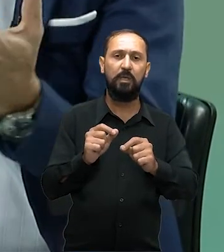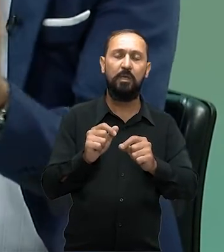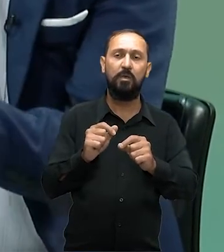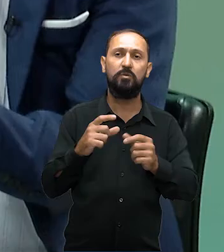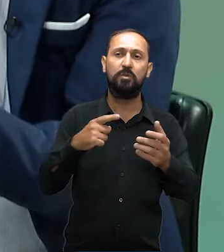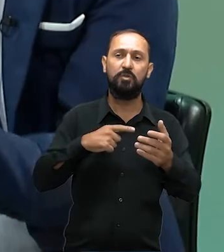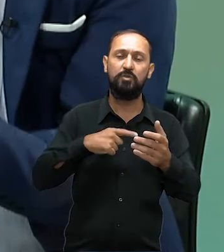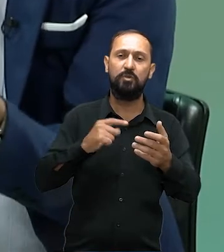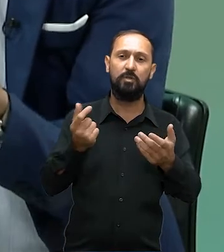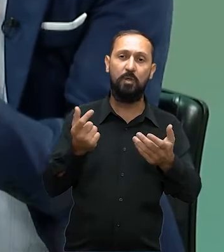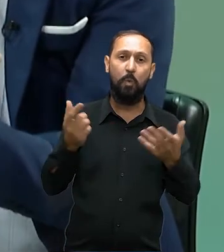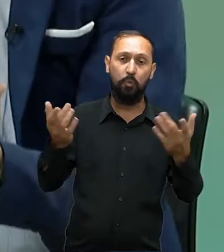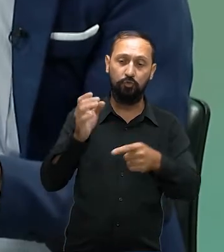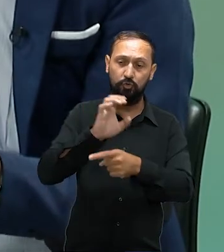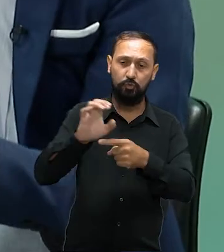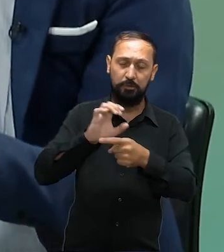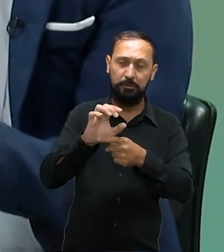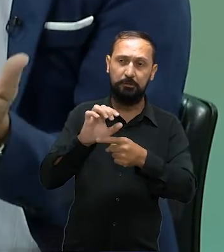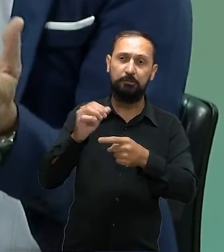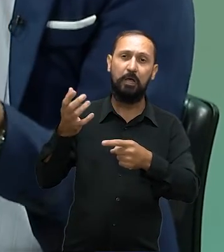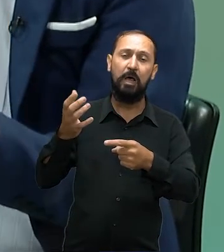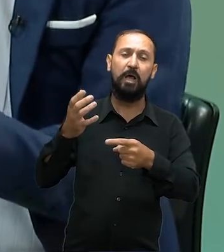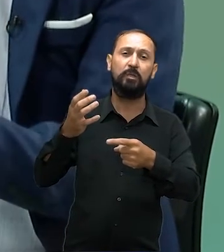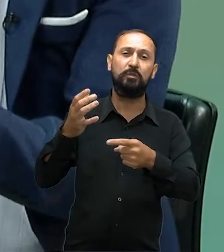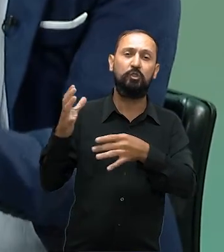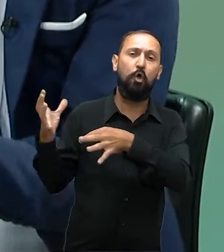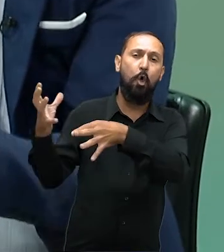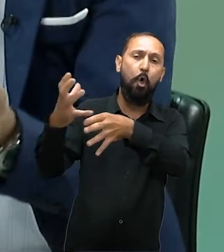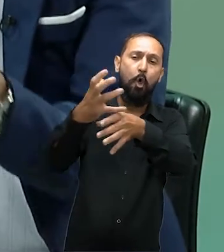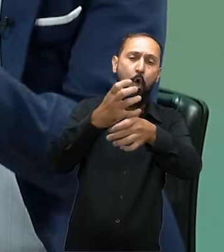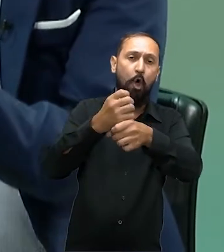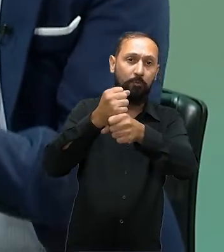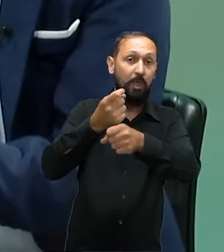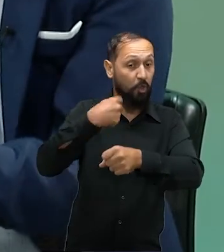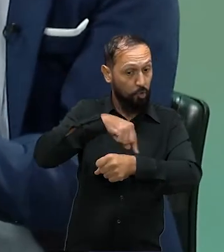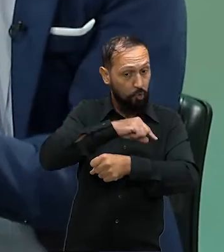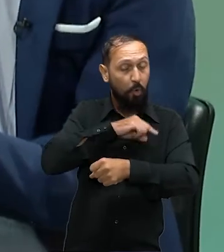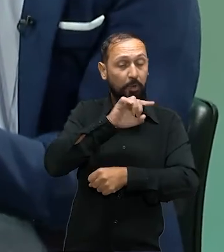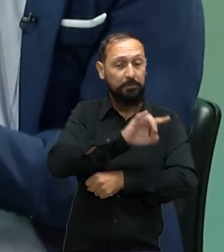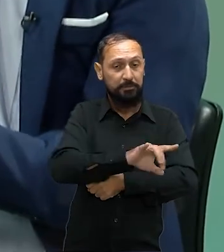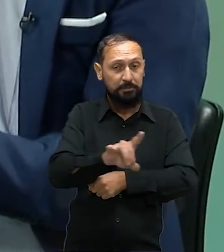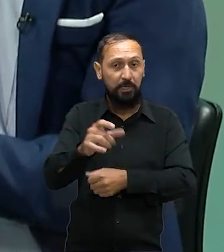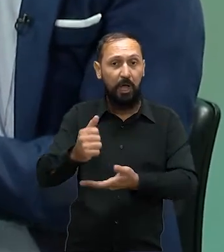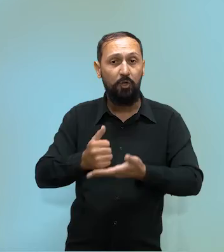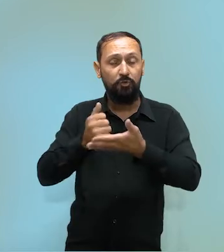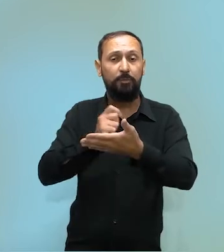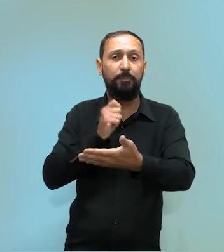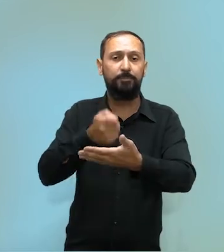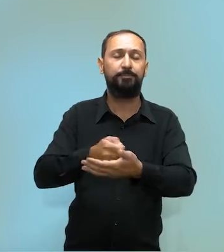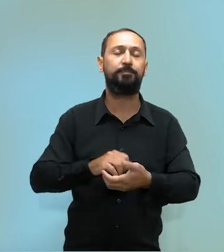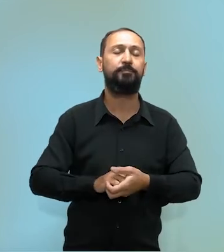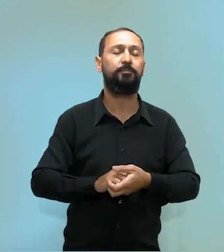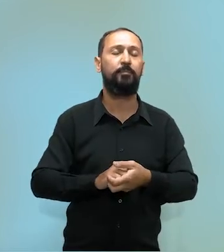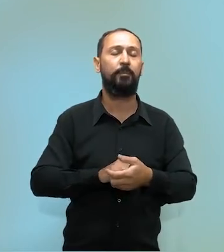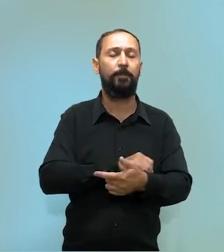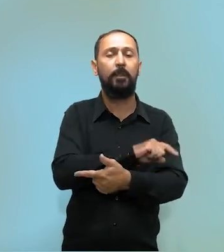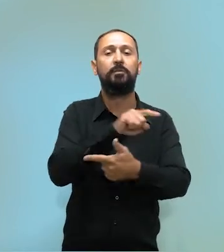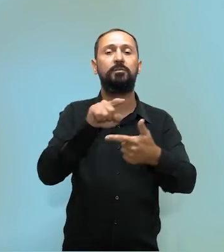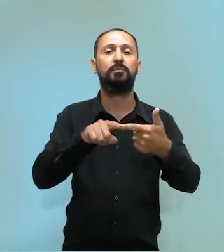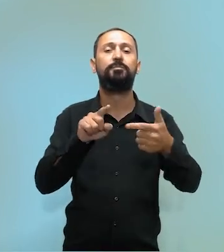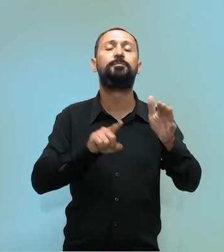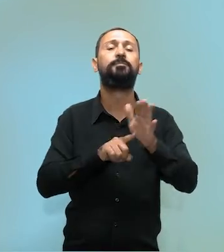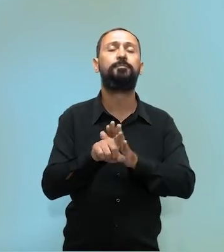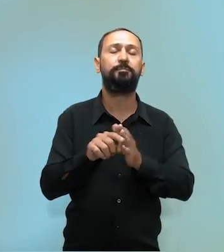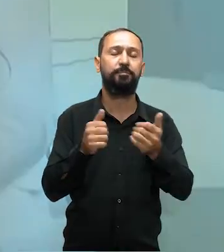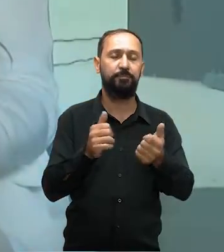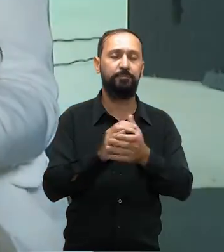essa fortuna toda que a gente administra, né? Esse orçamento somos nós que colocamos dentro. Muito bem, vamos para a segunda